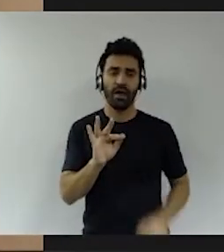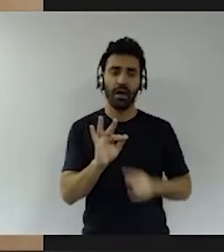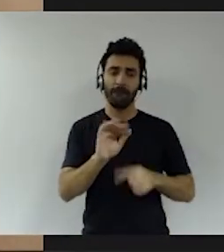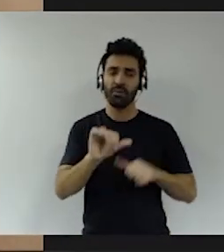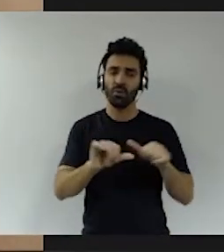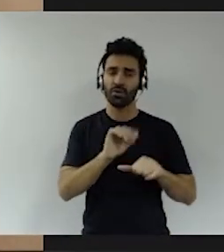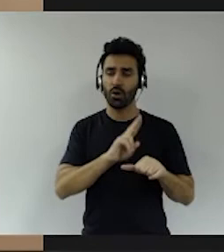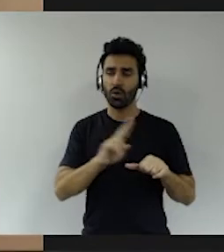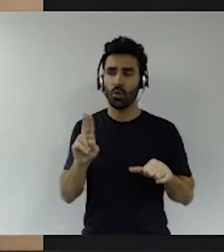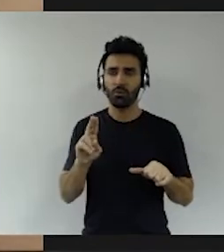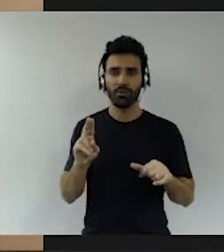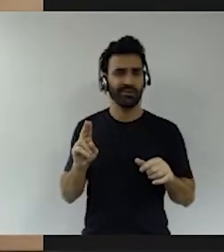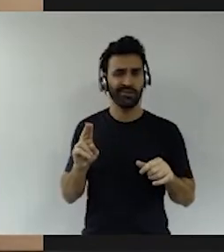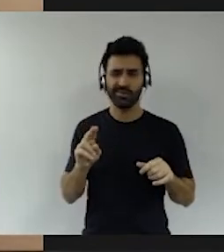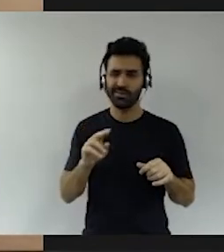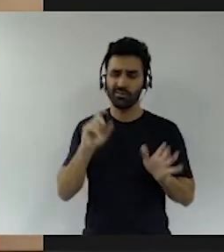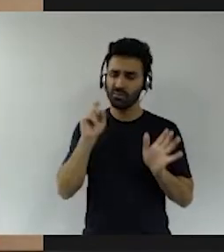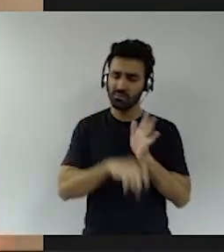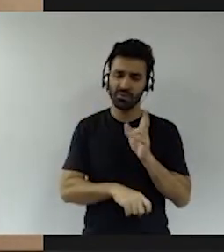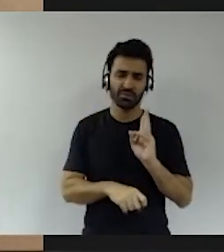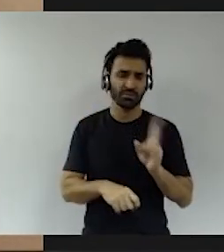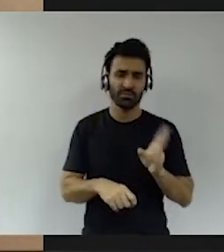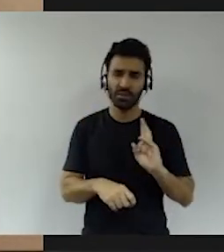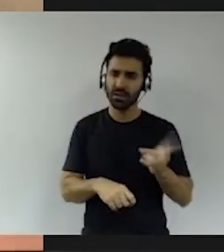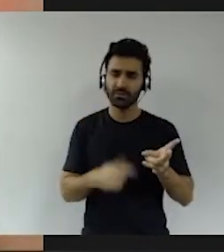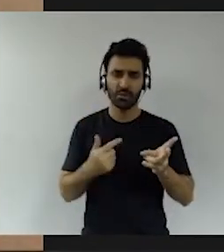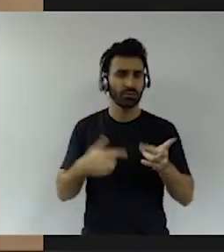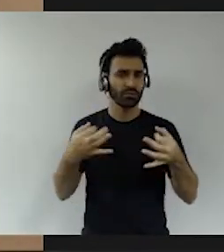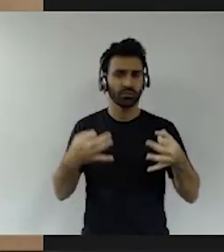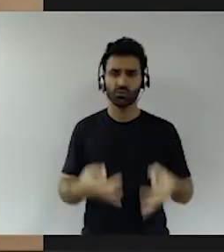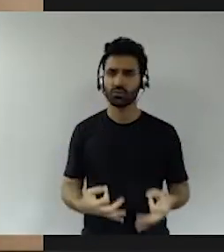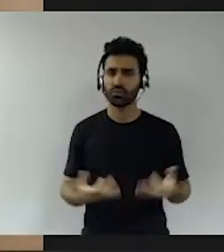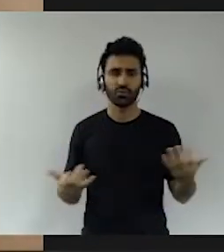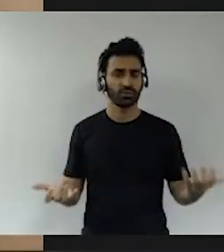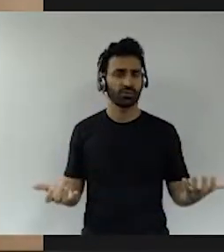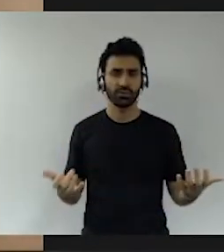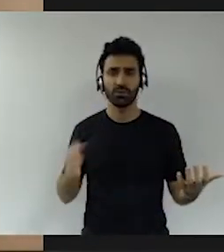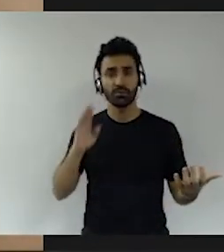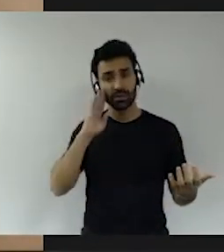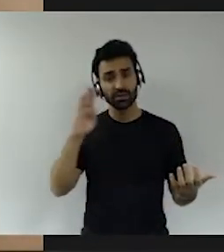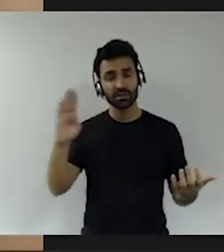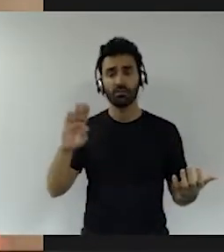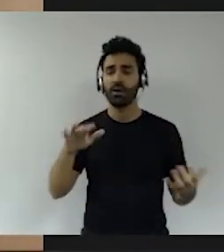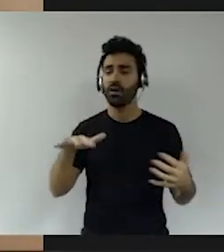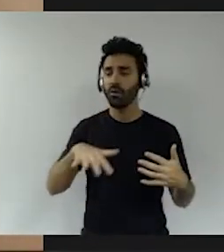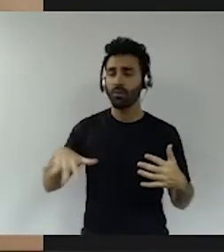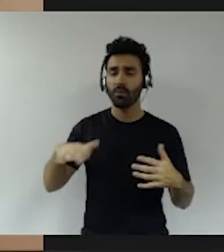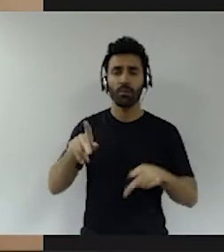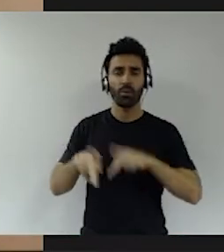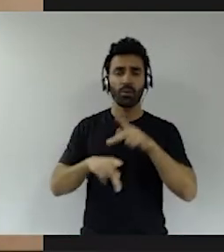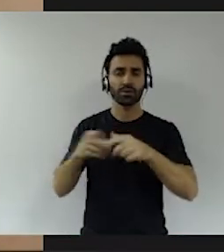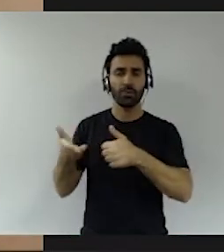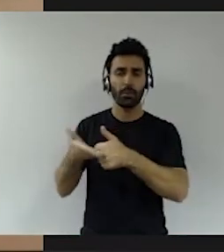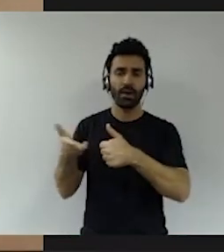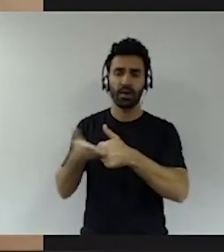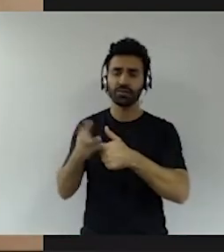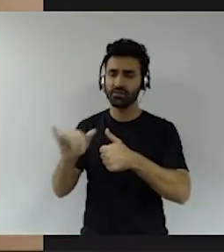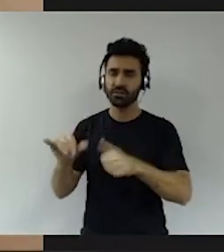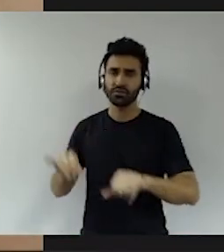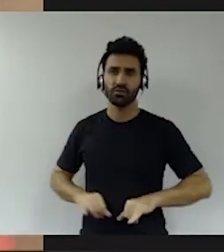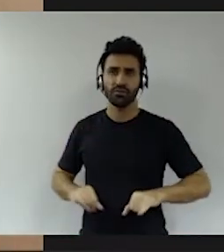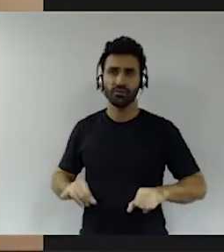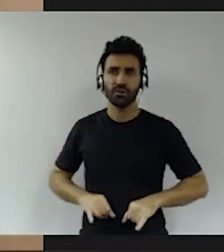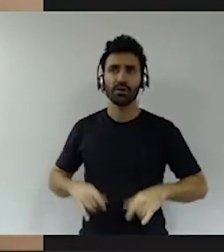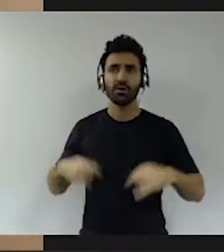esse imposto continua o mesmo, continua injusto, continua atingindo a classe média, enquanto nós não tivermos uma